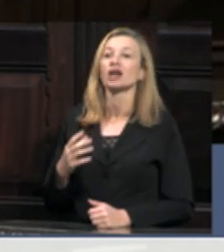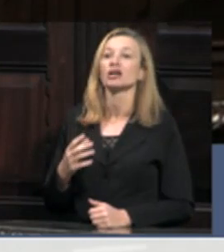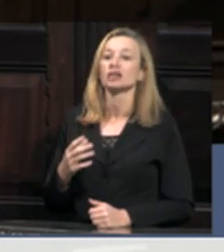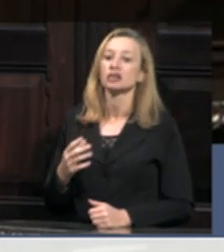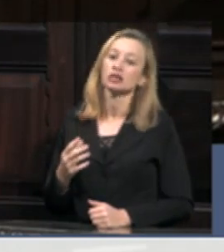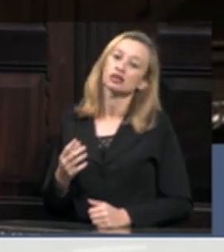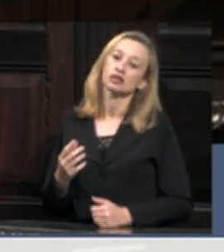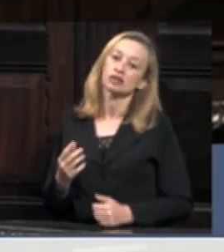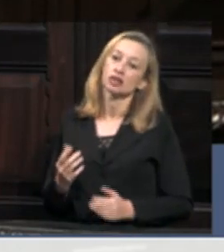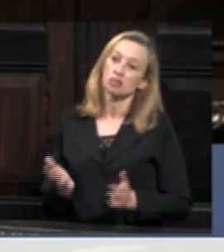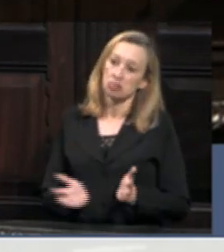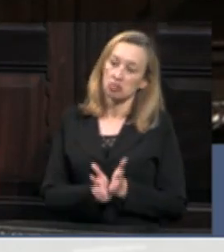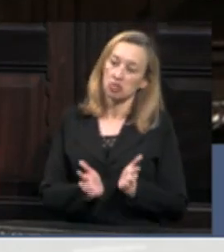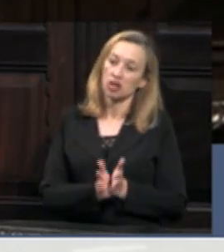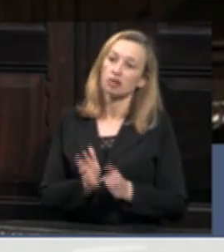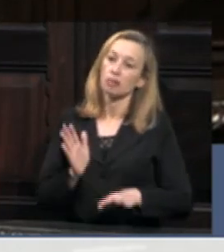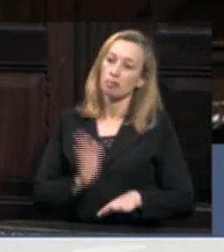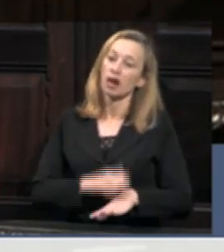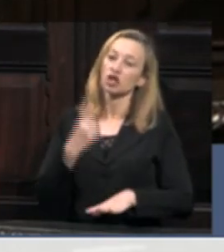ano.